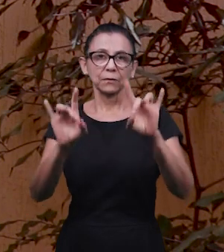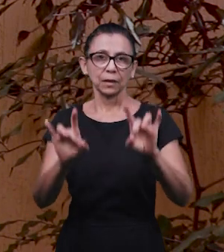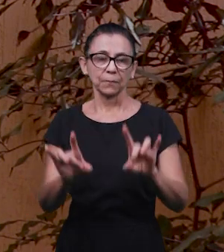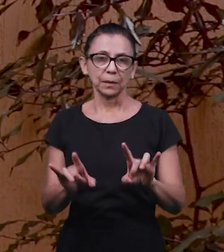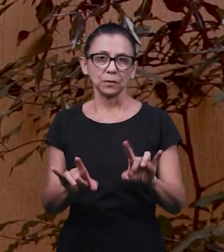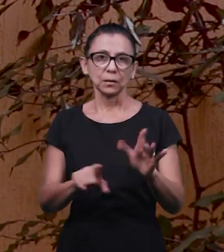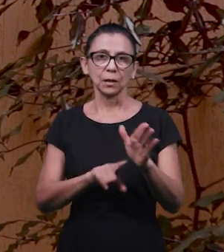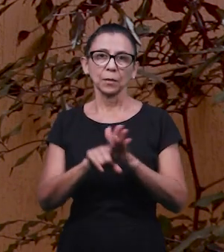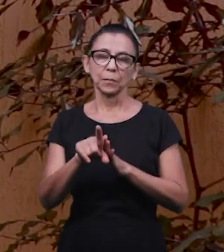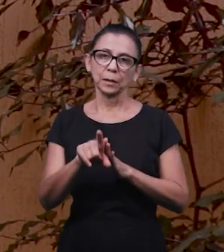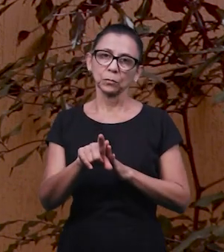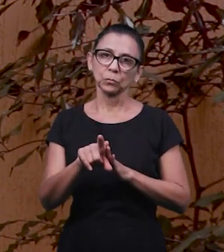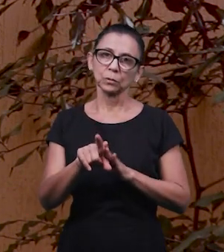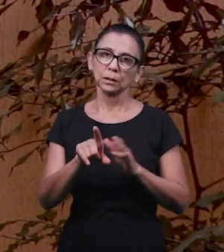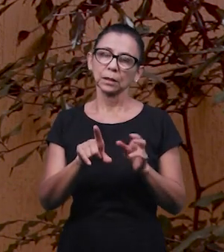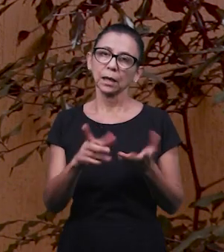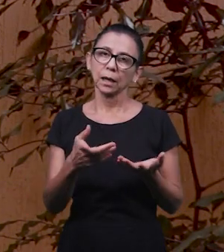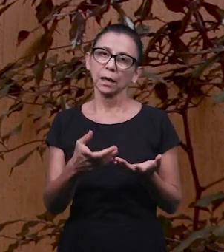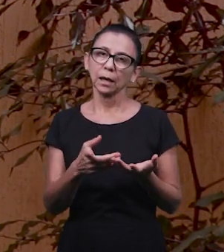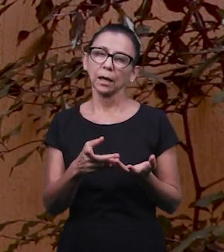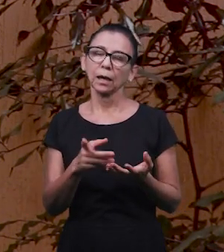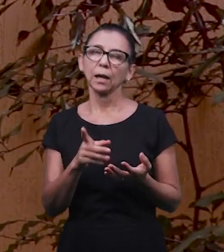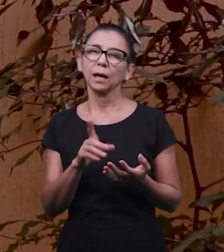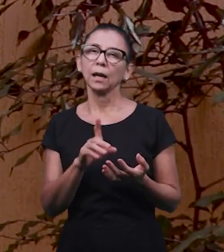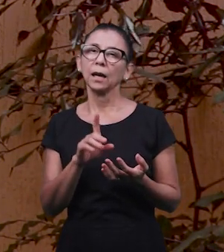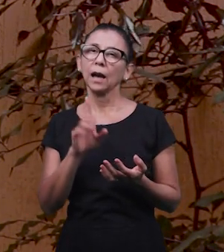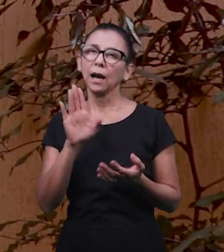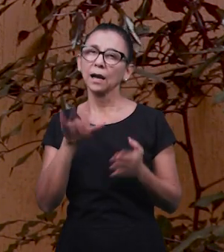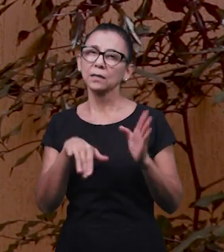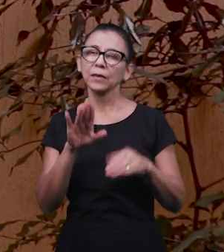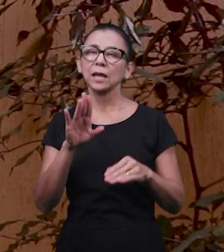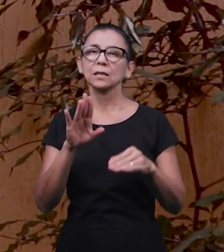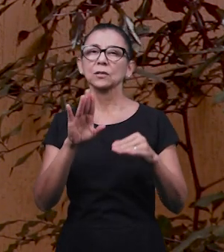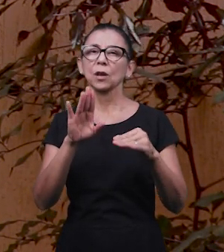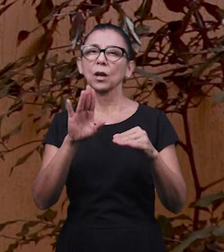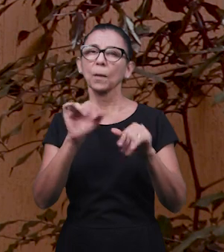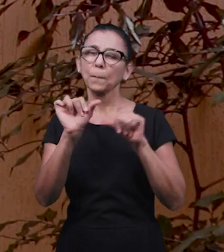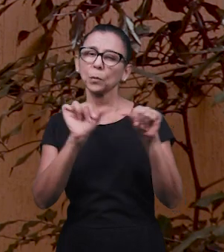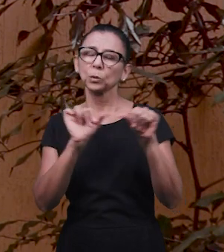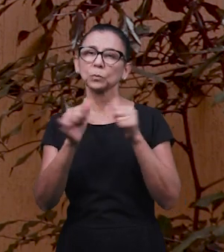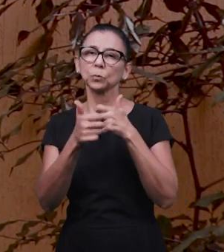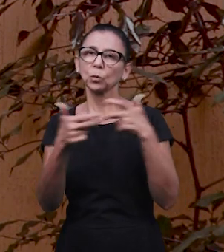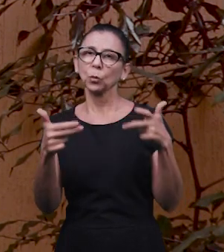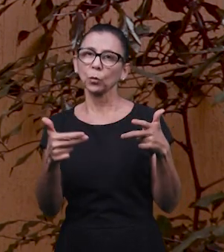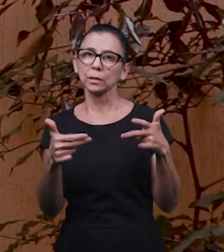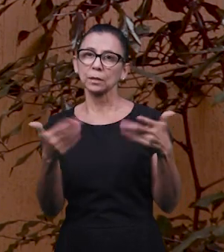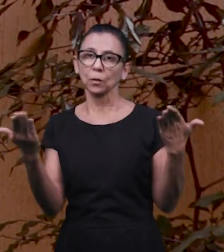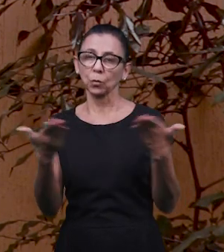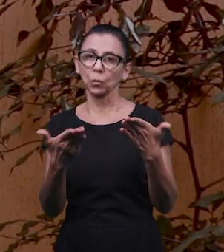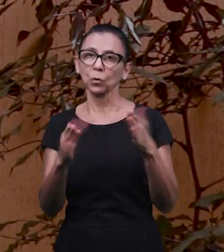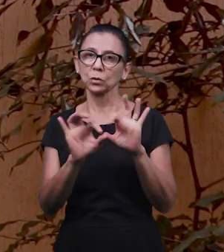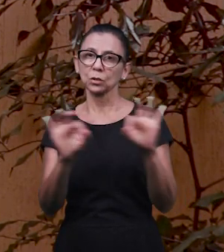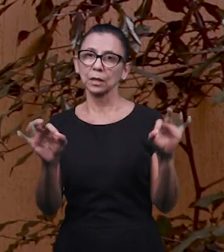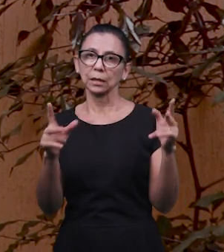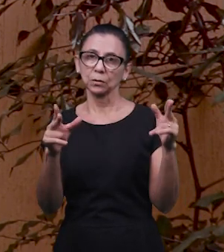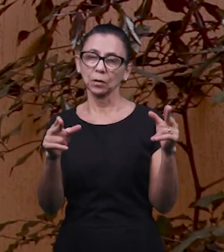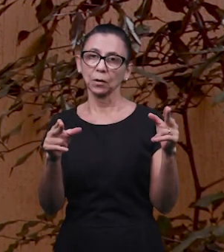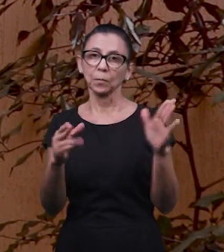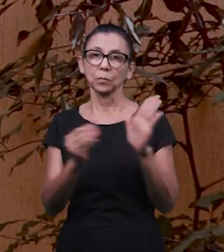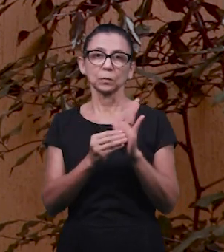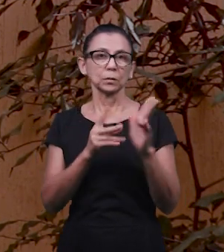nossas crianças serão vitoriosas, fortes em espírito. Então, a pergunta também, ela